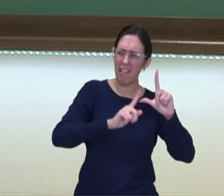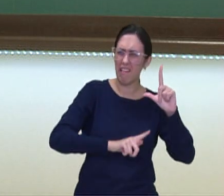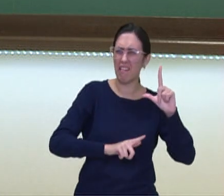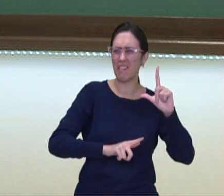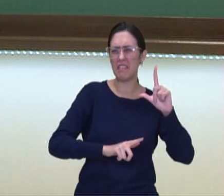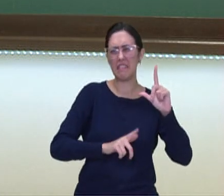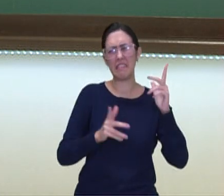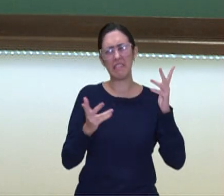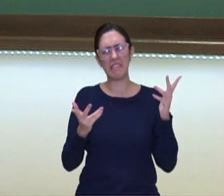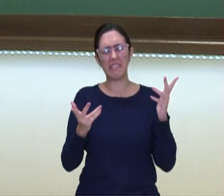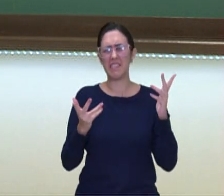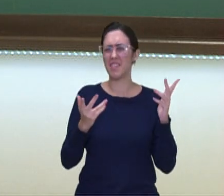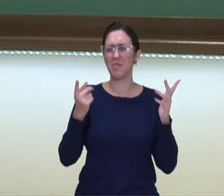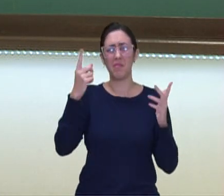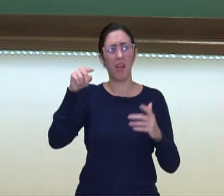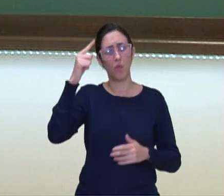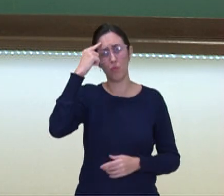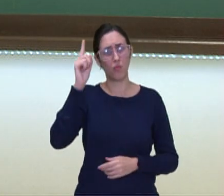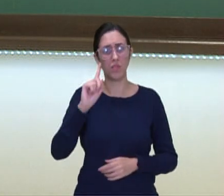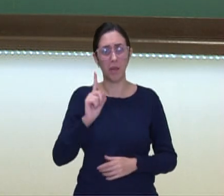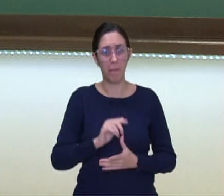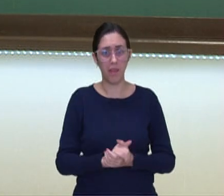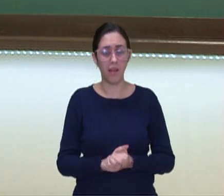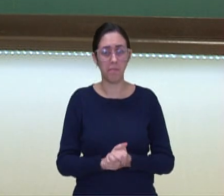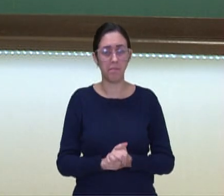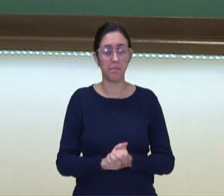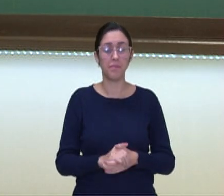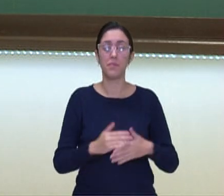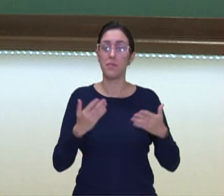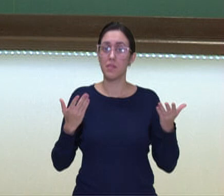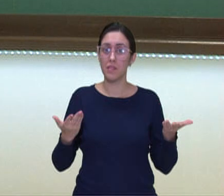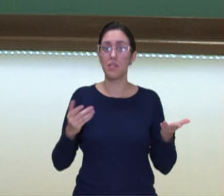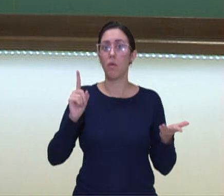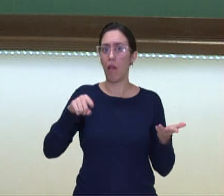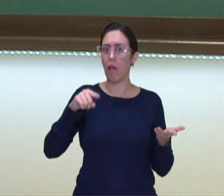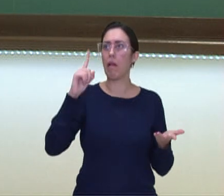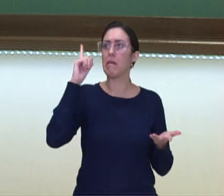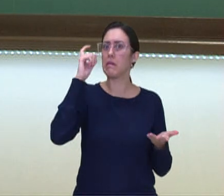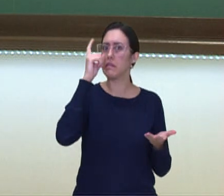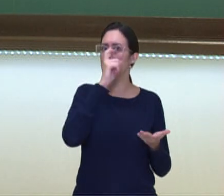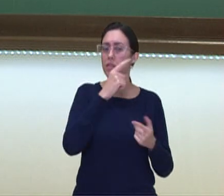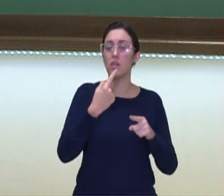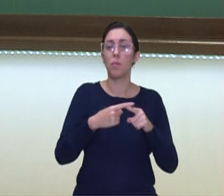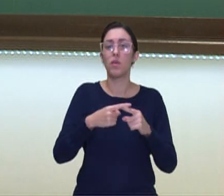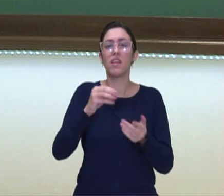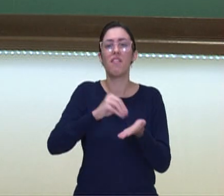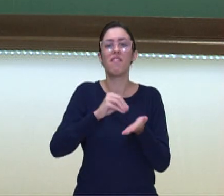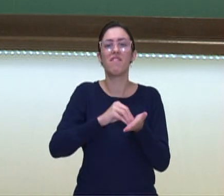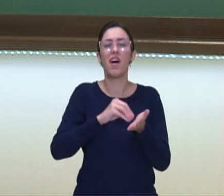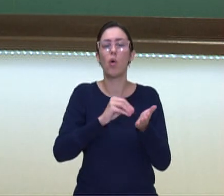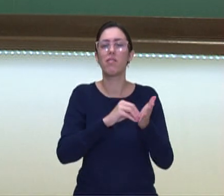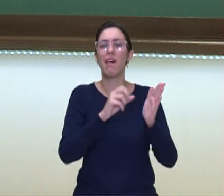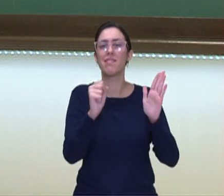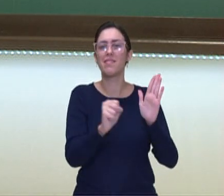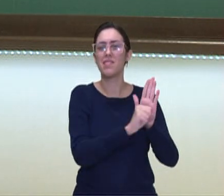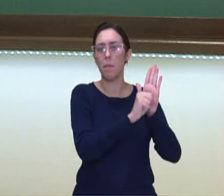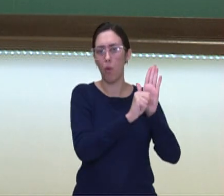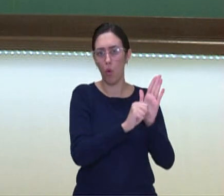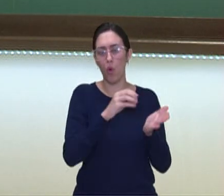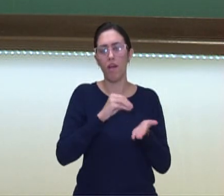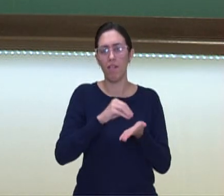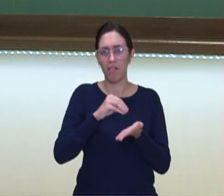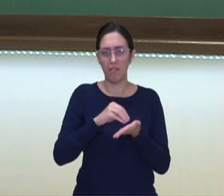utilizavam, né? Então, tudo se tornava mais difícil, pela falta de símbolos, né? Em algumas